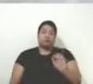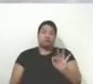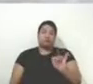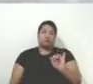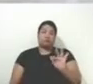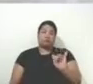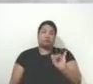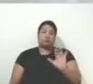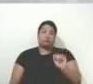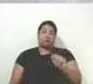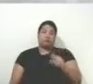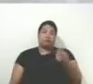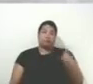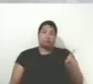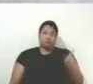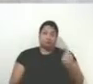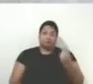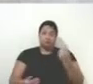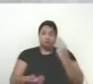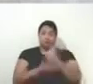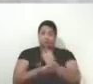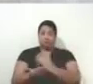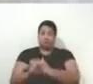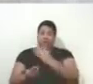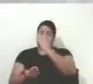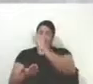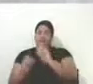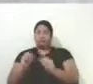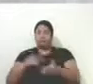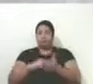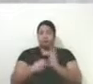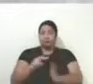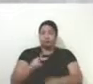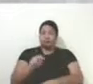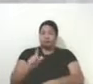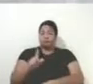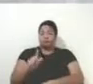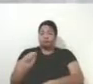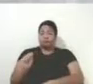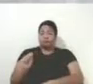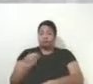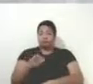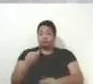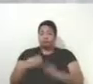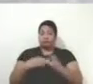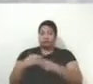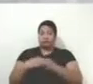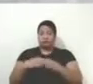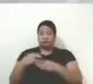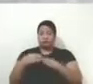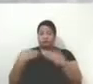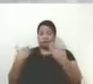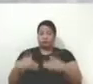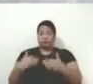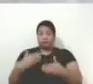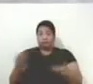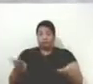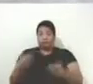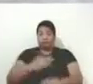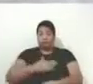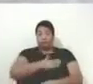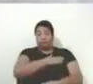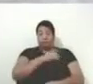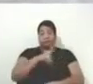administrativa do governo para poder chamar no concurso público? Hoje o vereador Sargento Laudo colocou aqui requerimento para